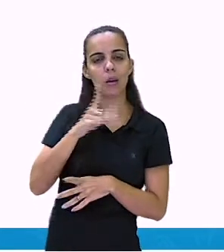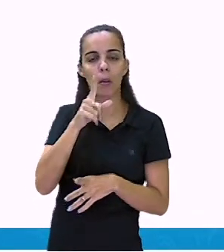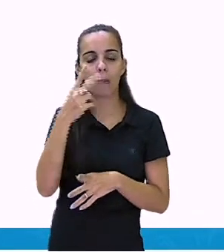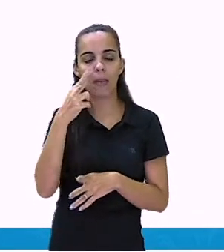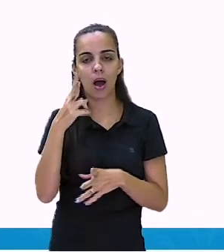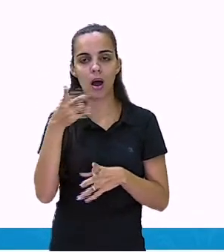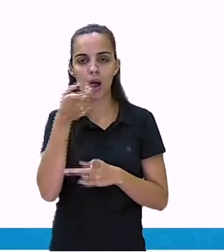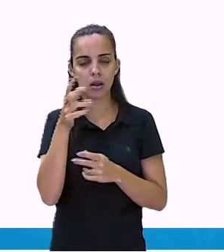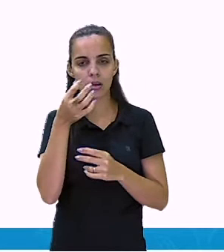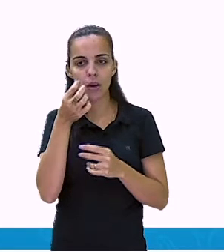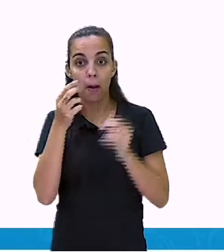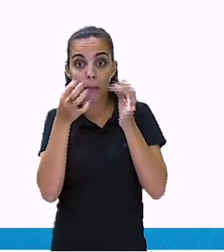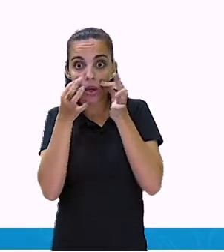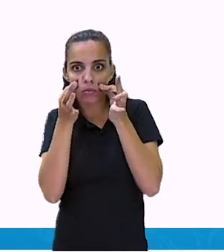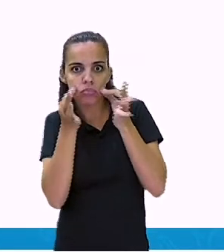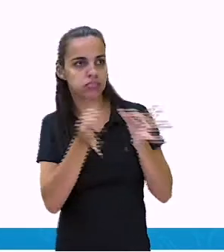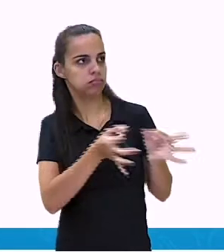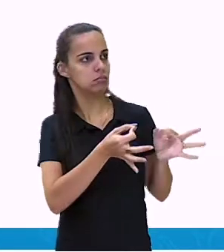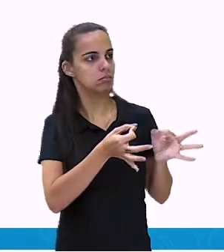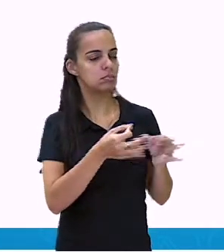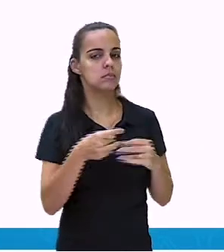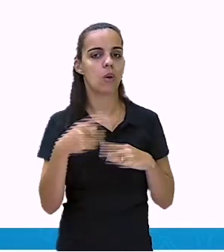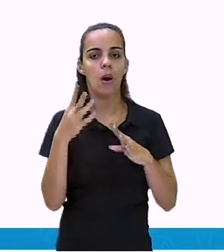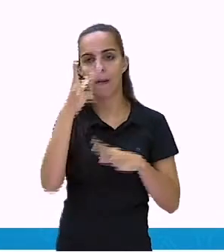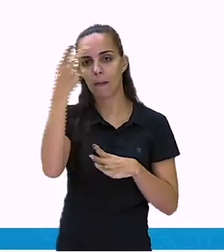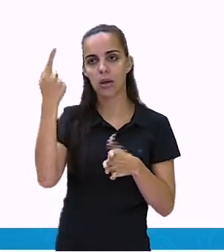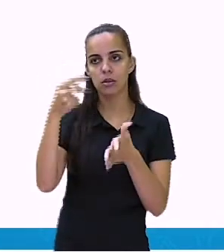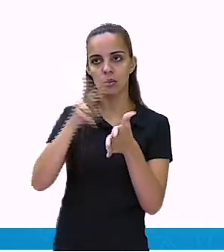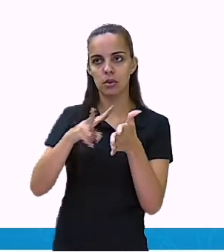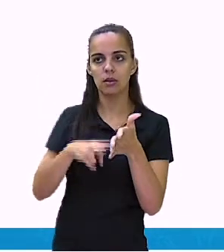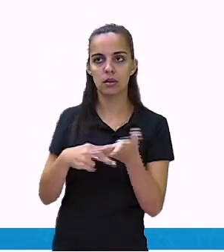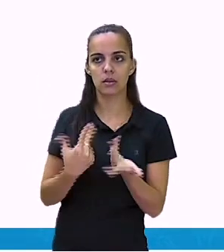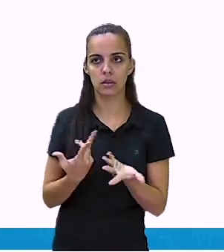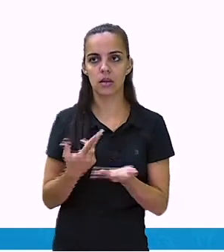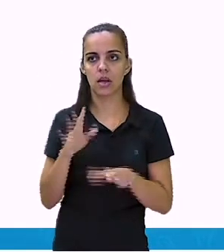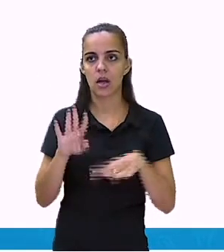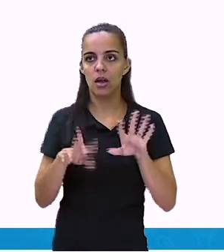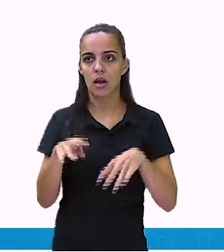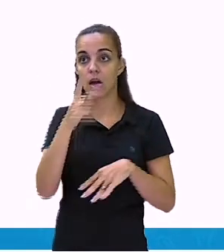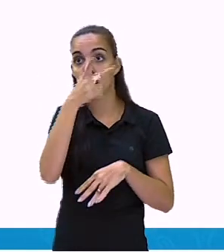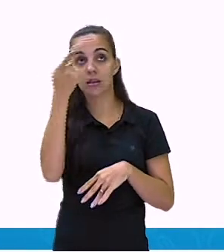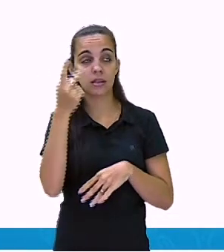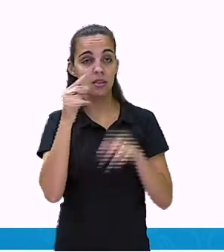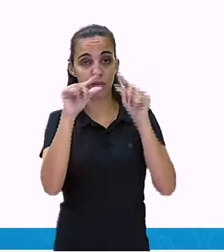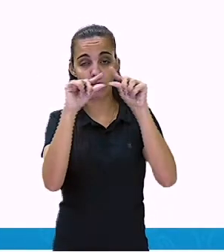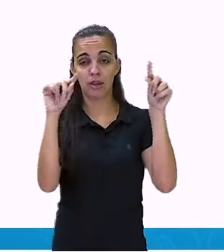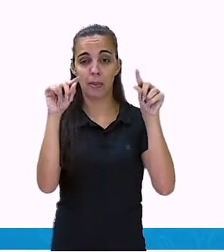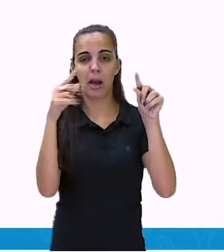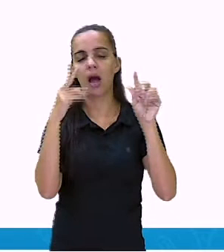gente? Para atrair o leitor. Dependendo do título, às vezes a gente nem lê, né?